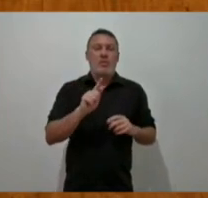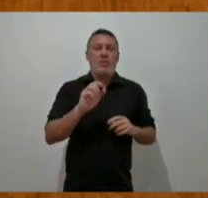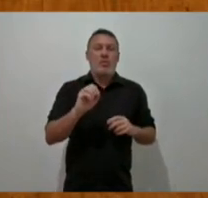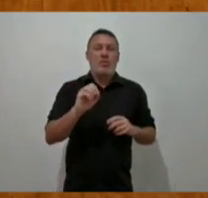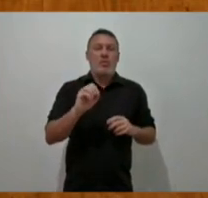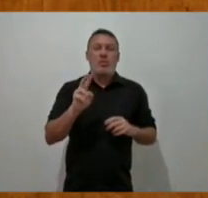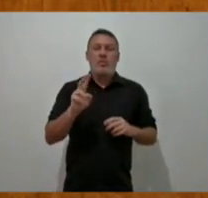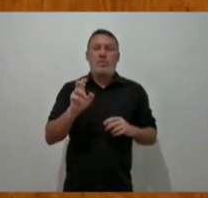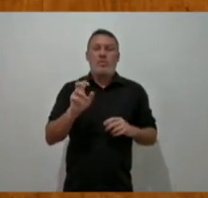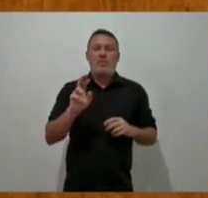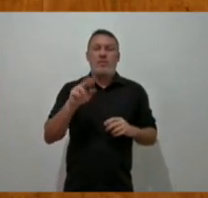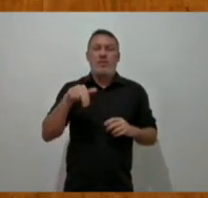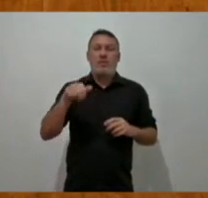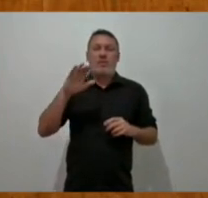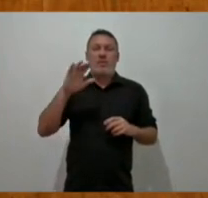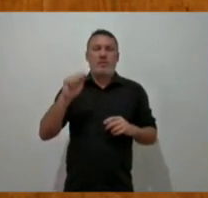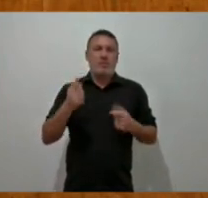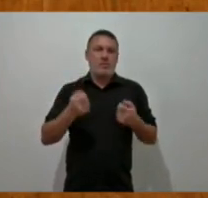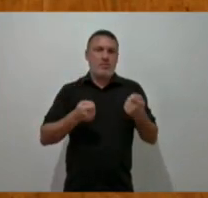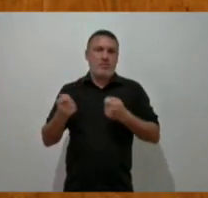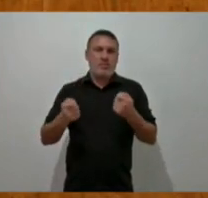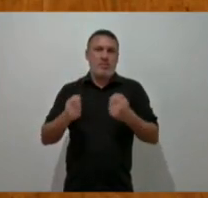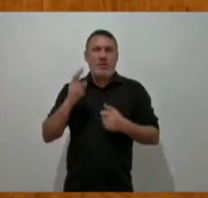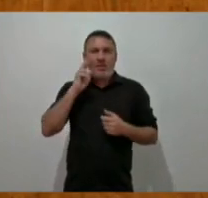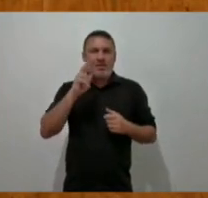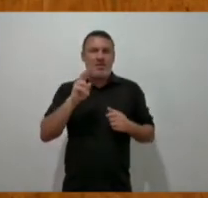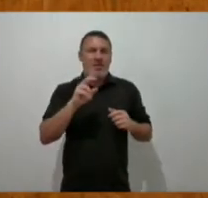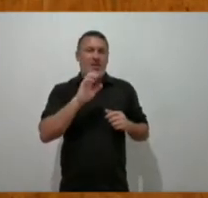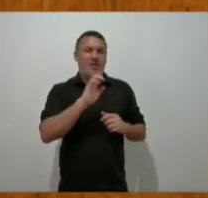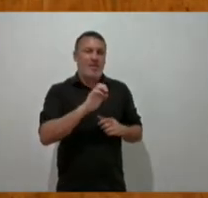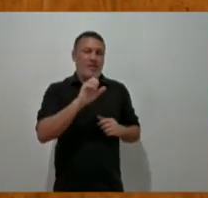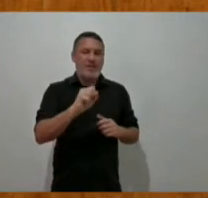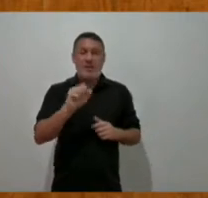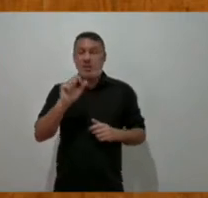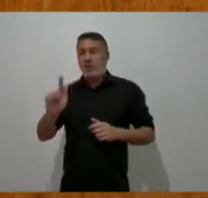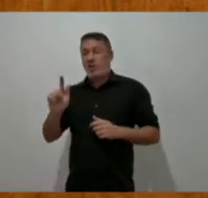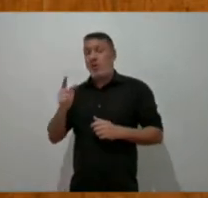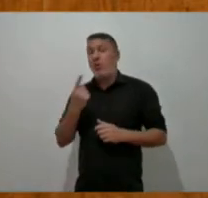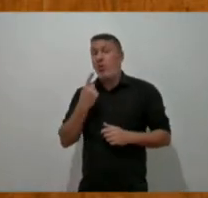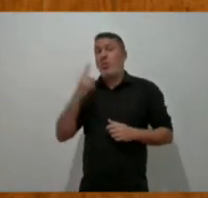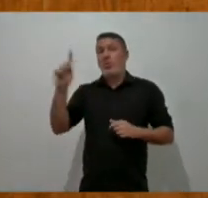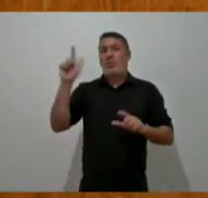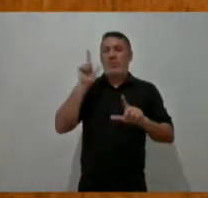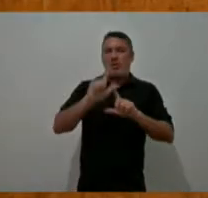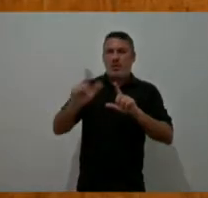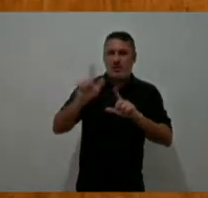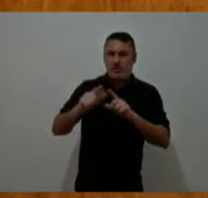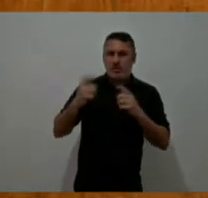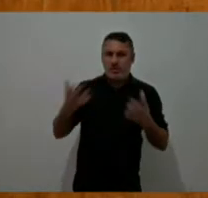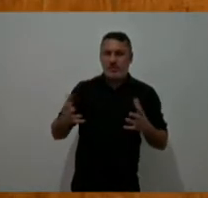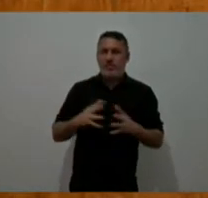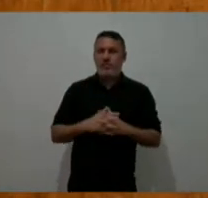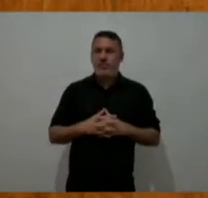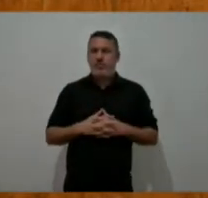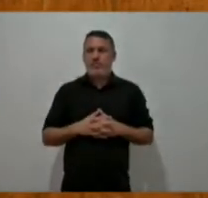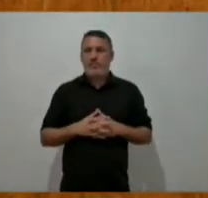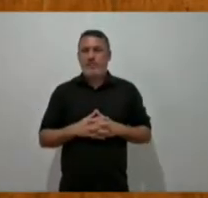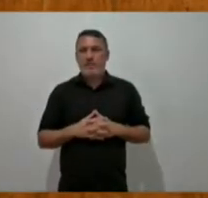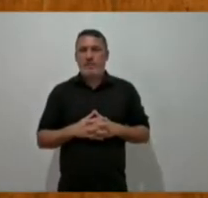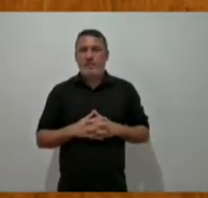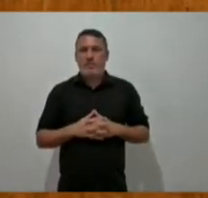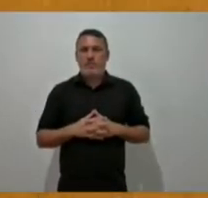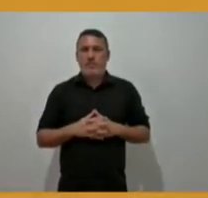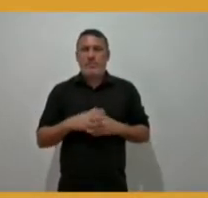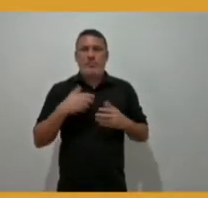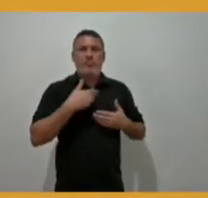A última letra ali do ESG, governança. Antes disso, eu vou convidar aqui uma breve vinheta sobre o painel.